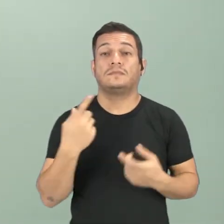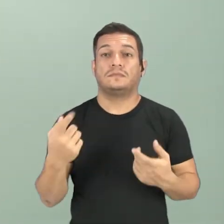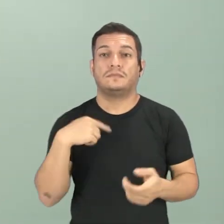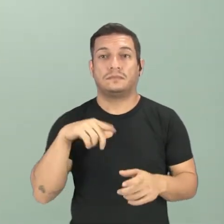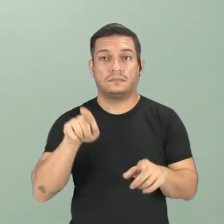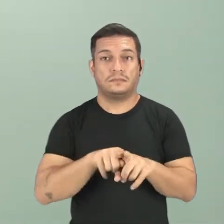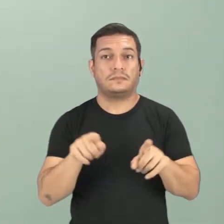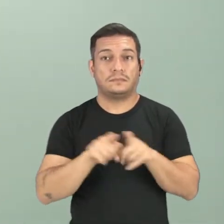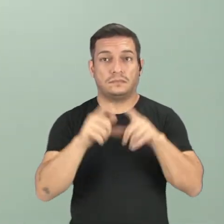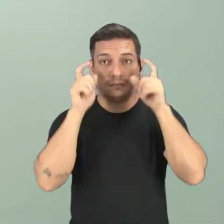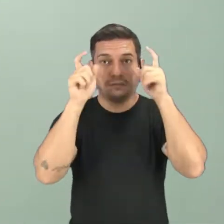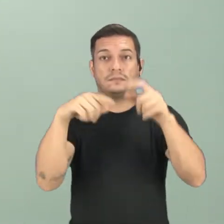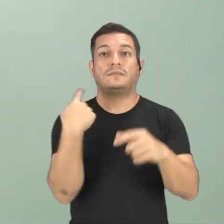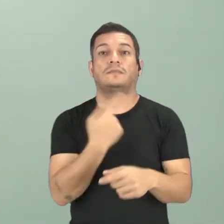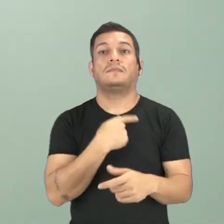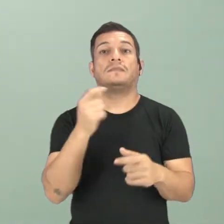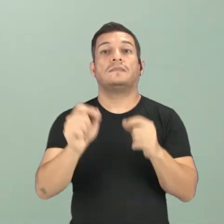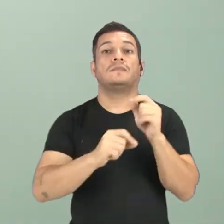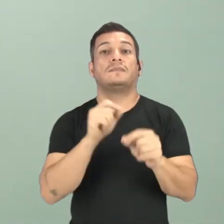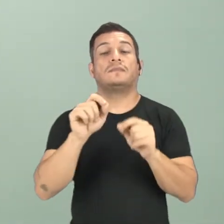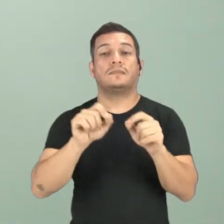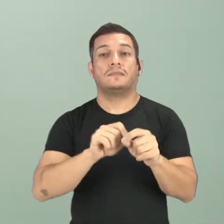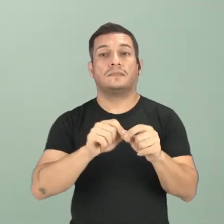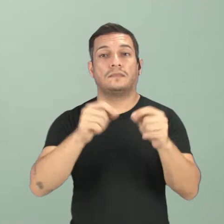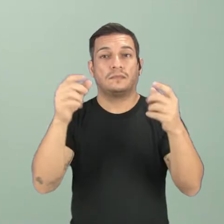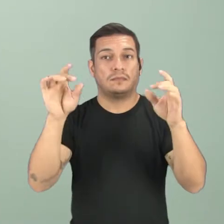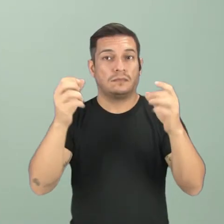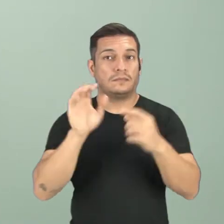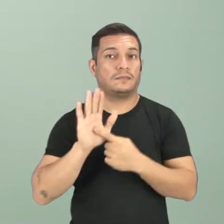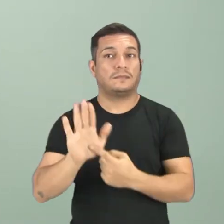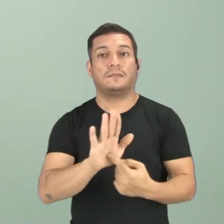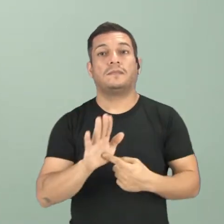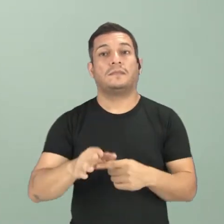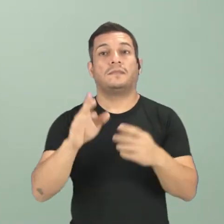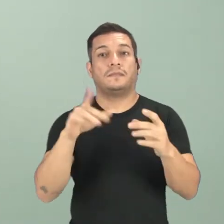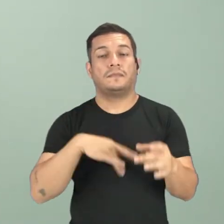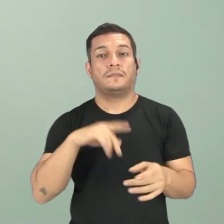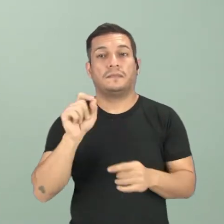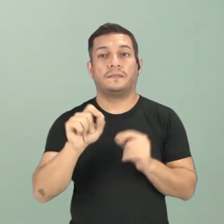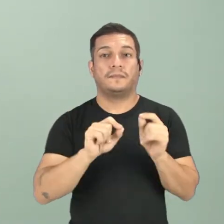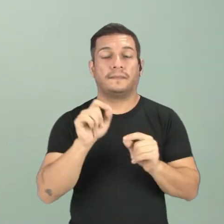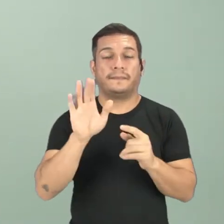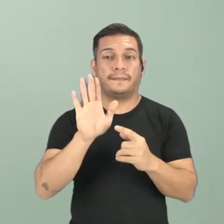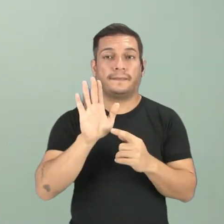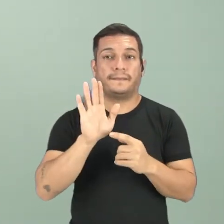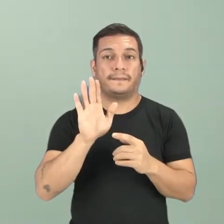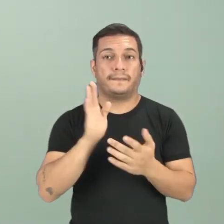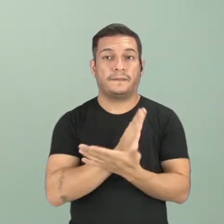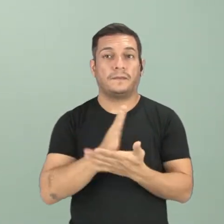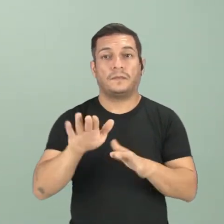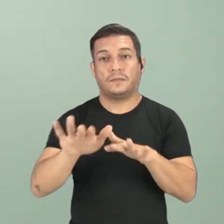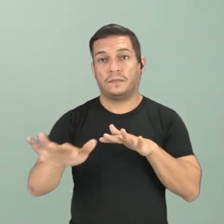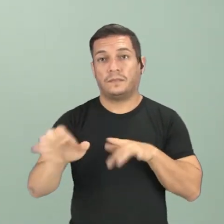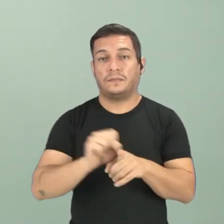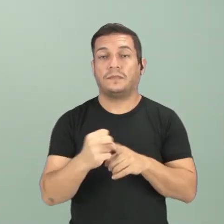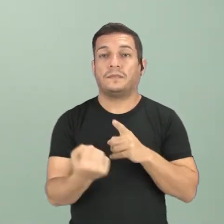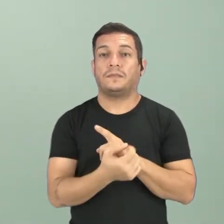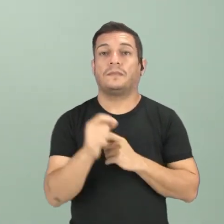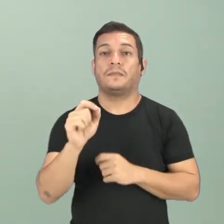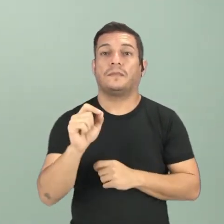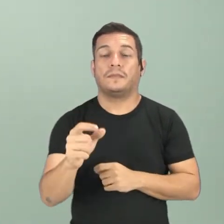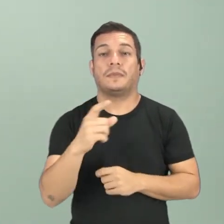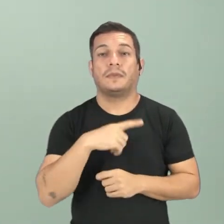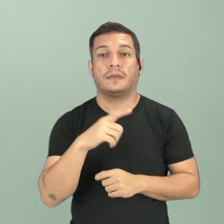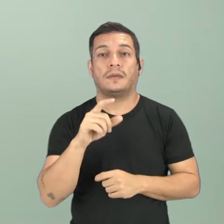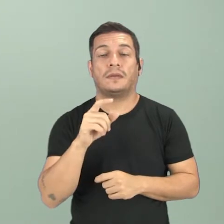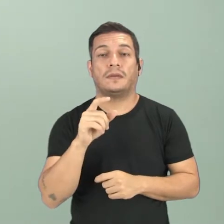é interessante nós fazermos uma consideração nesse sentido. Alguns movimentos sociais,